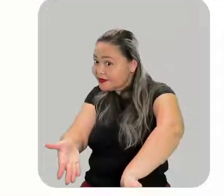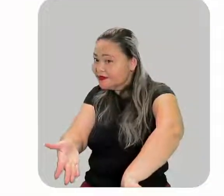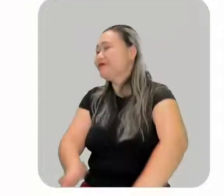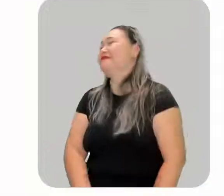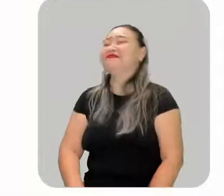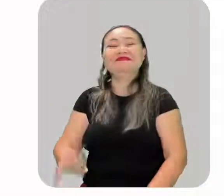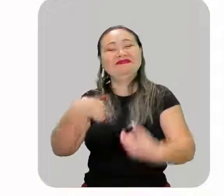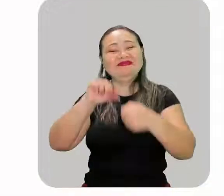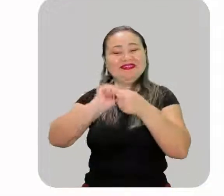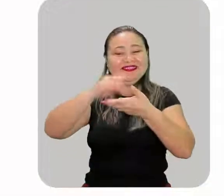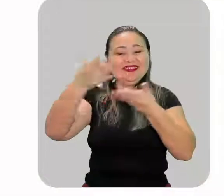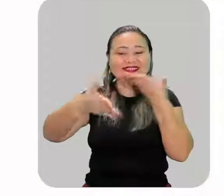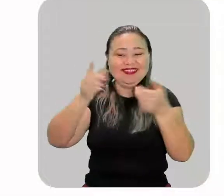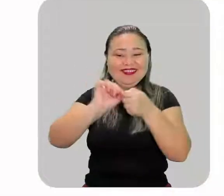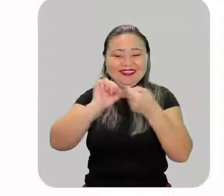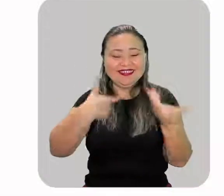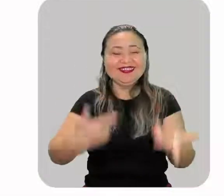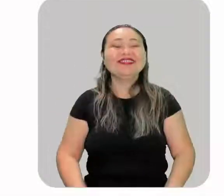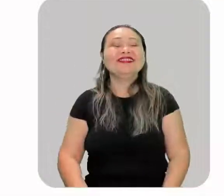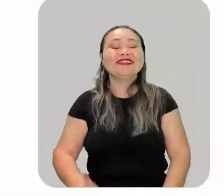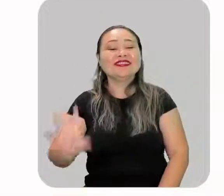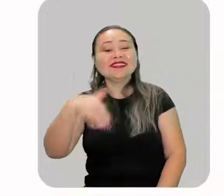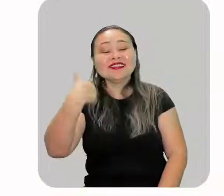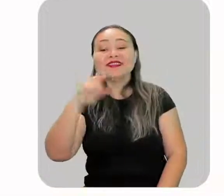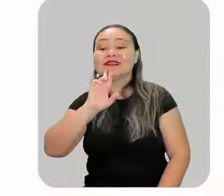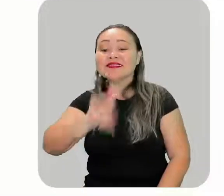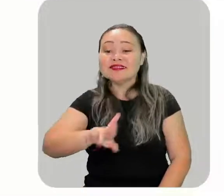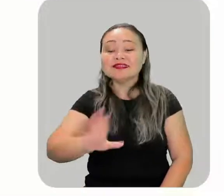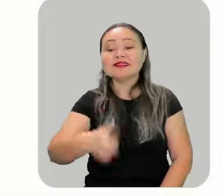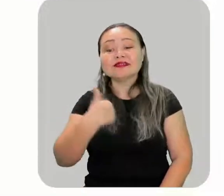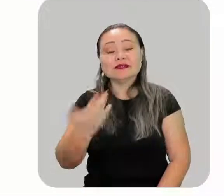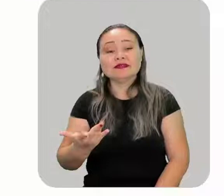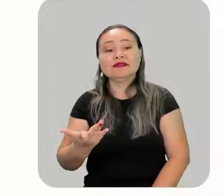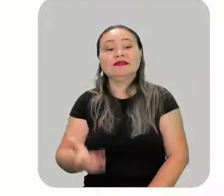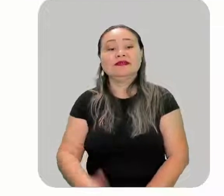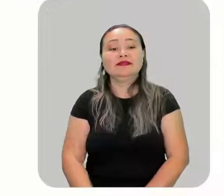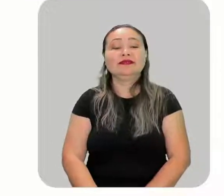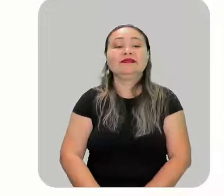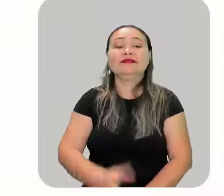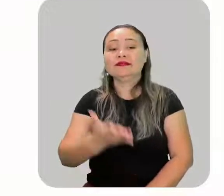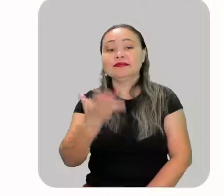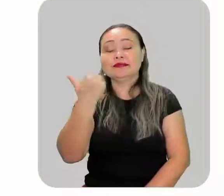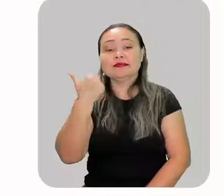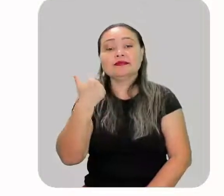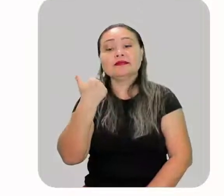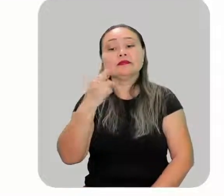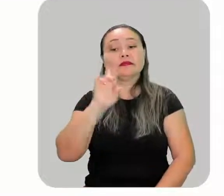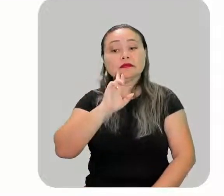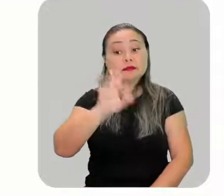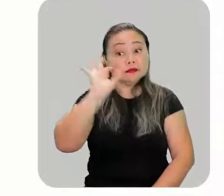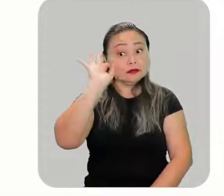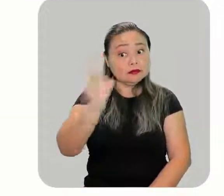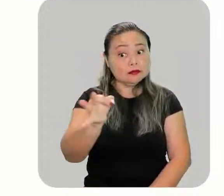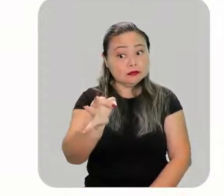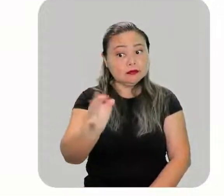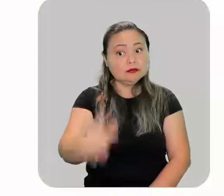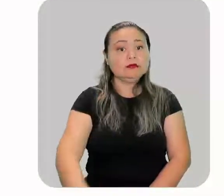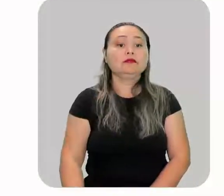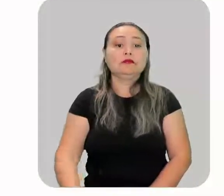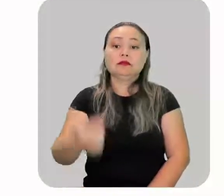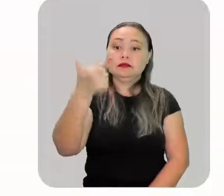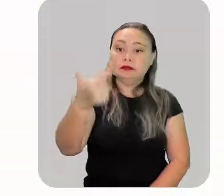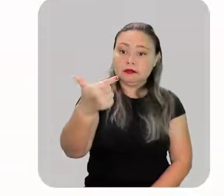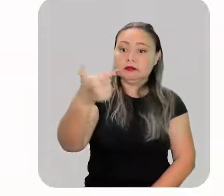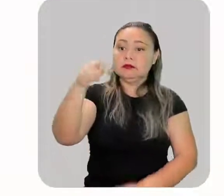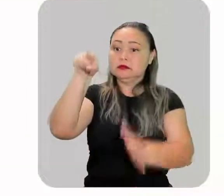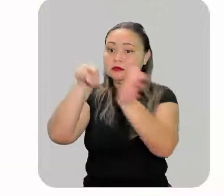Adoro esse tempo interpretado. Vamos na resposta, vamos lá? Vamos lá. Vamos lá. A resposta correta é 2